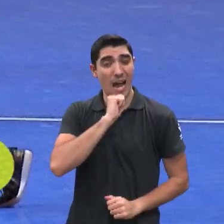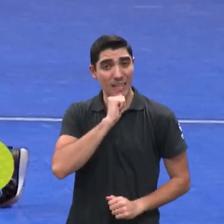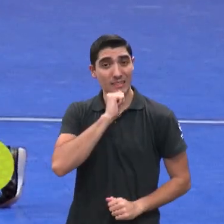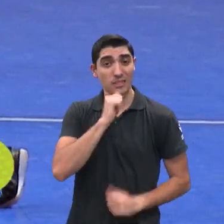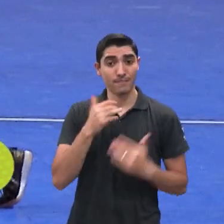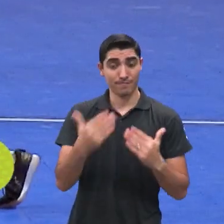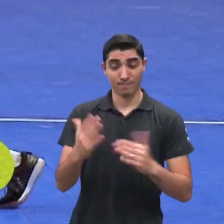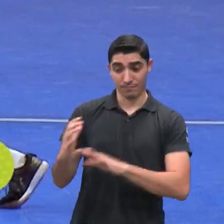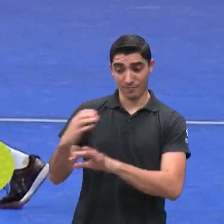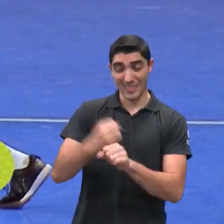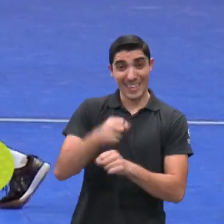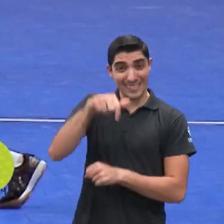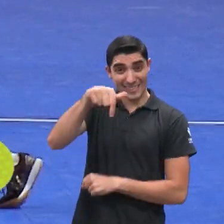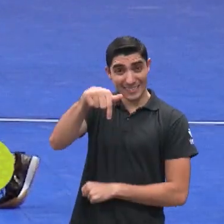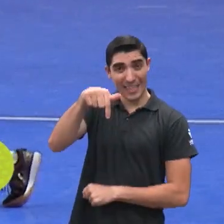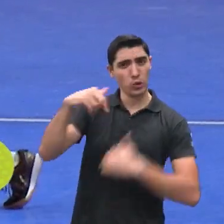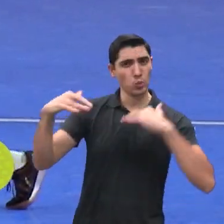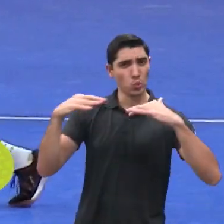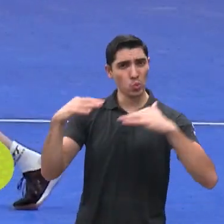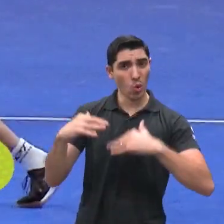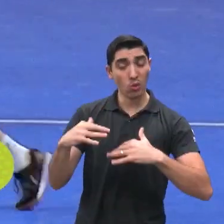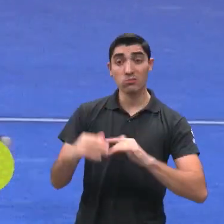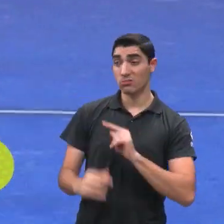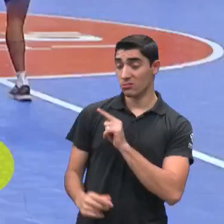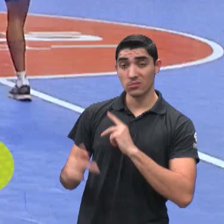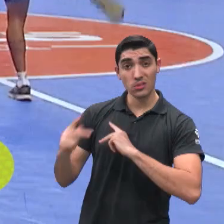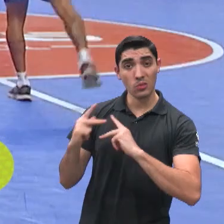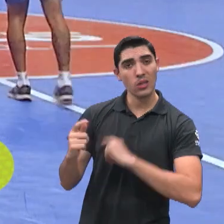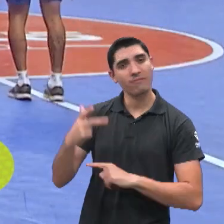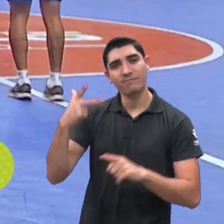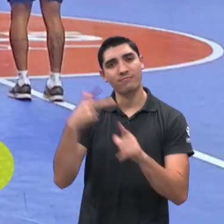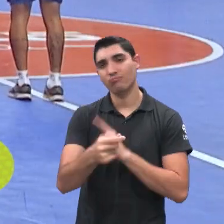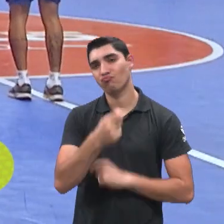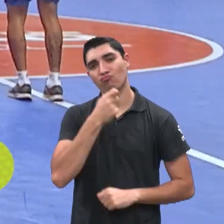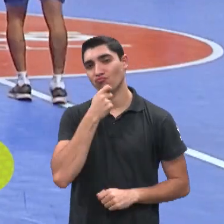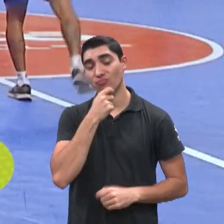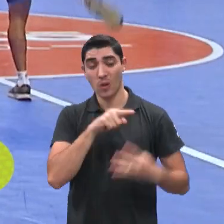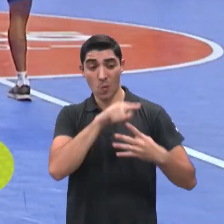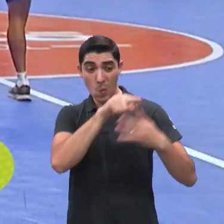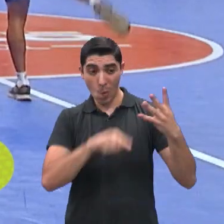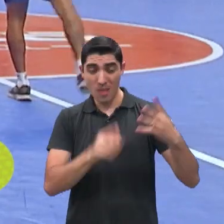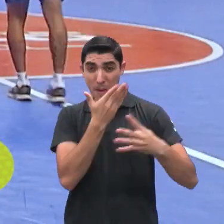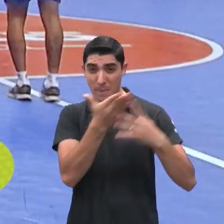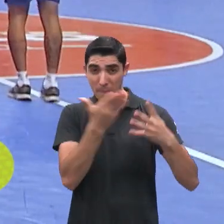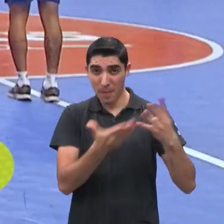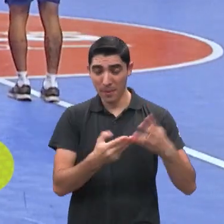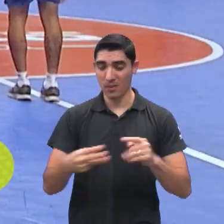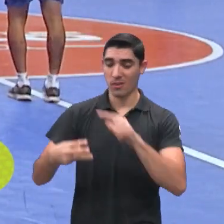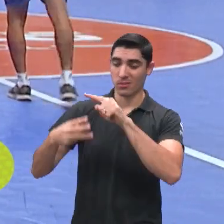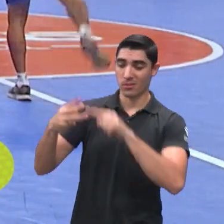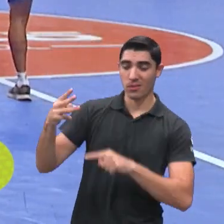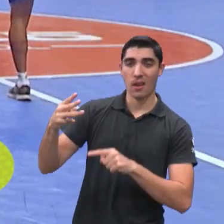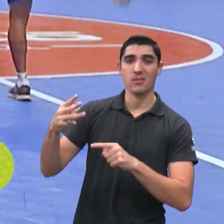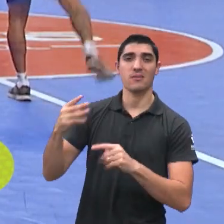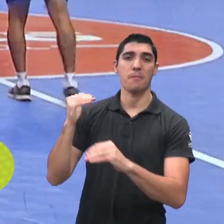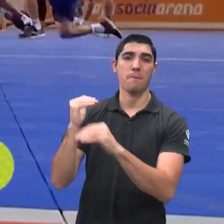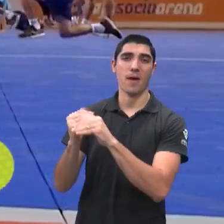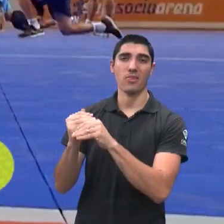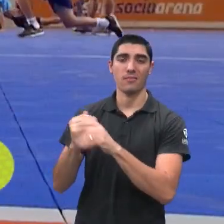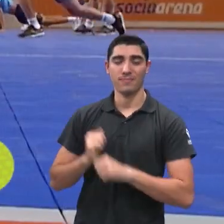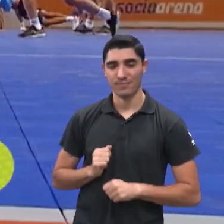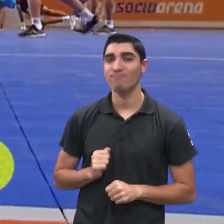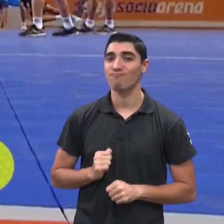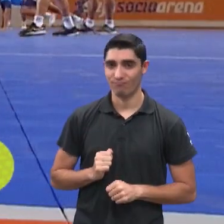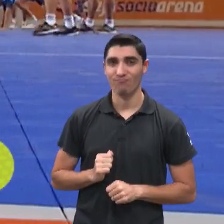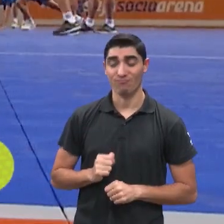7 jogos, o time ainda não venceu. São 4 derrotas e 3 empates. A equipe